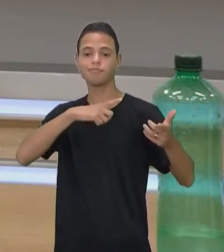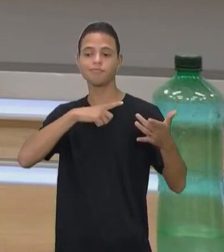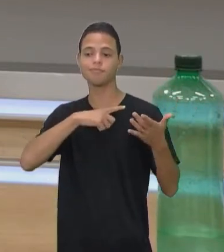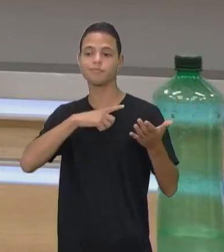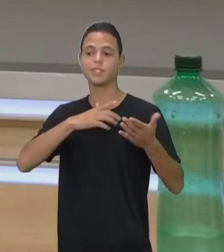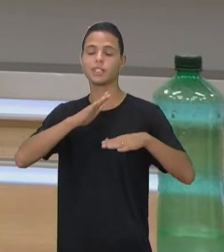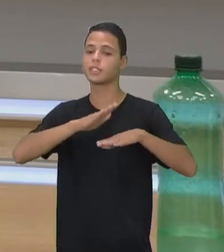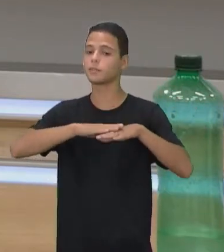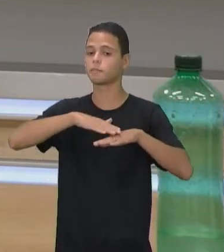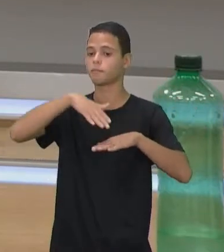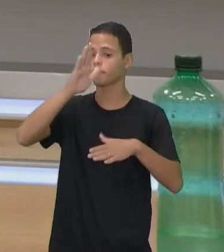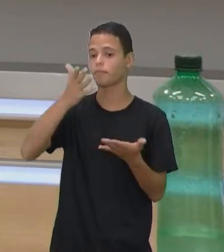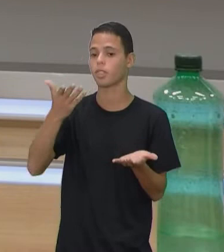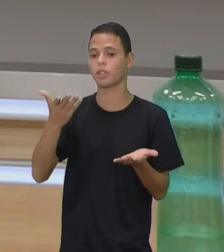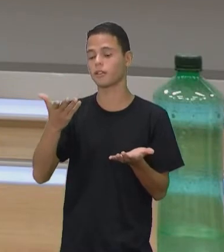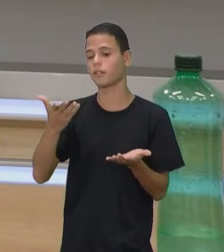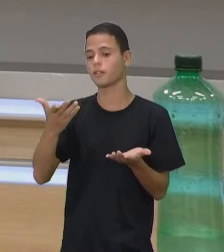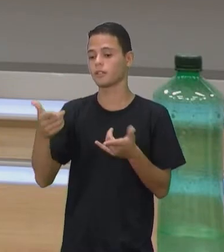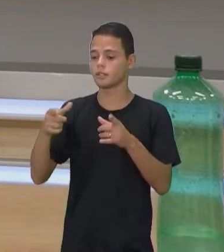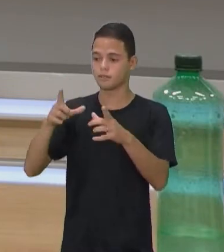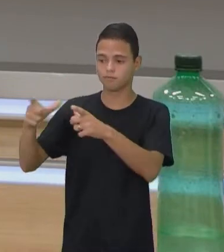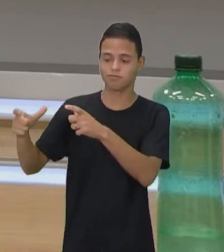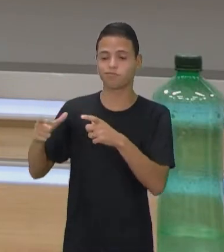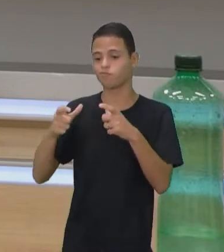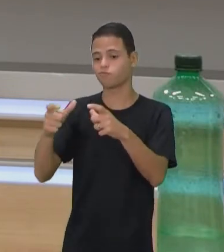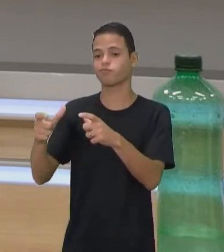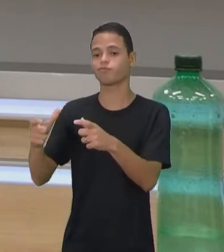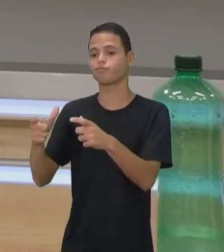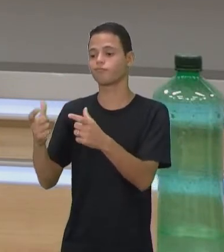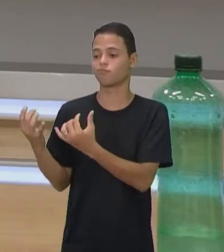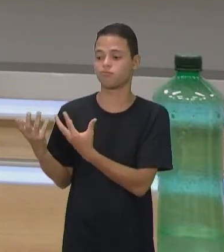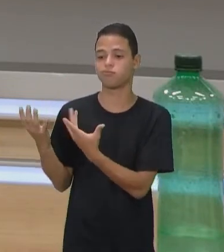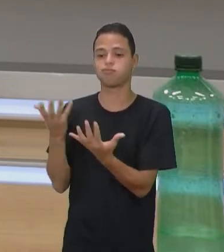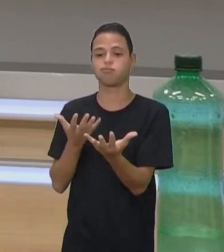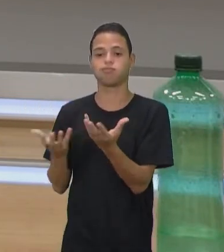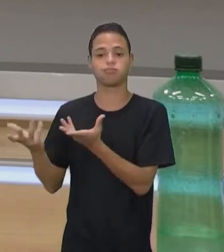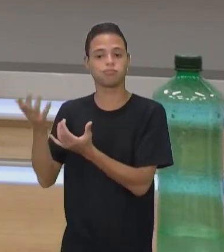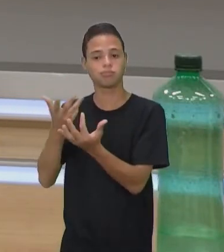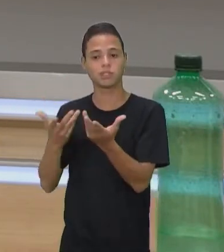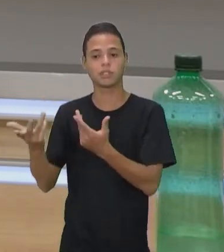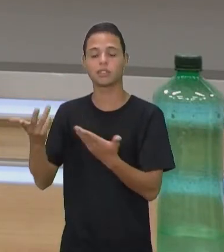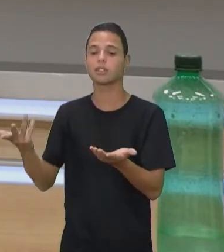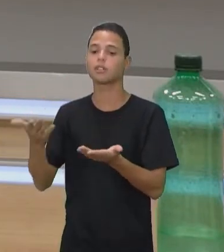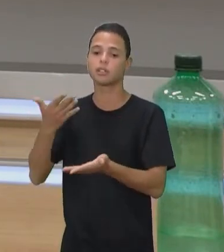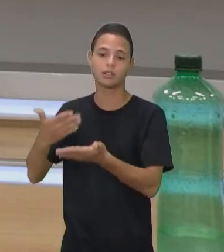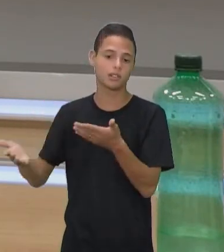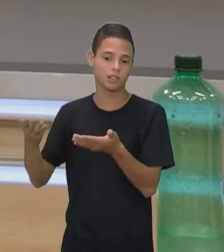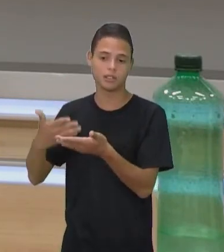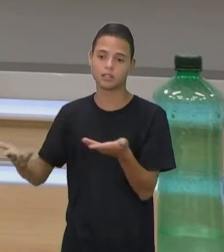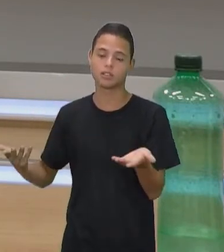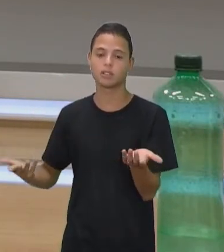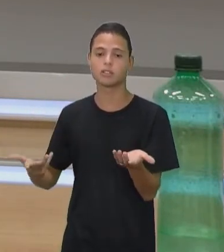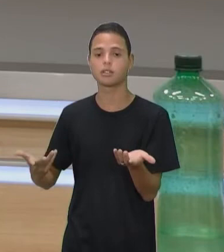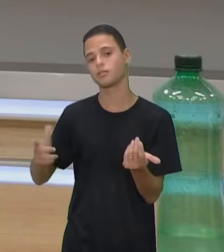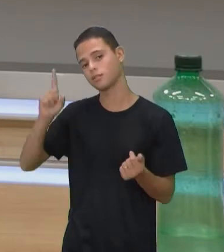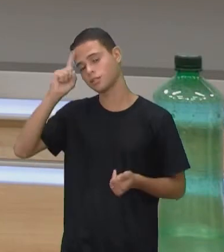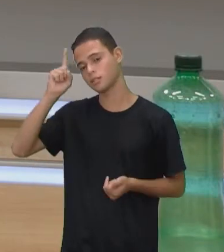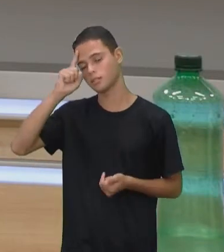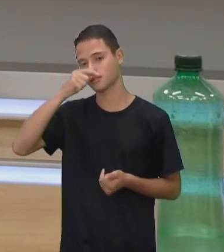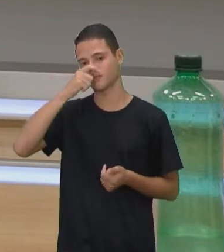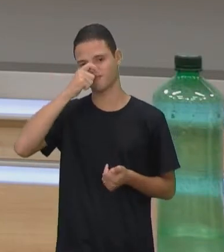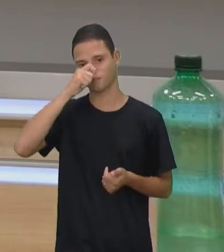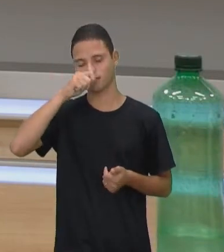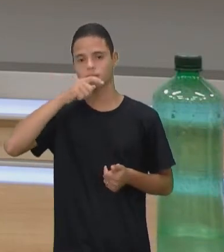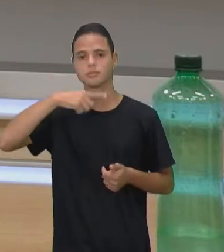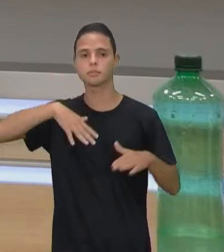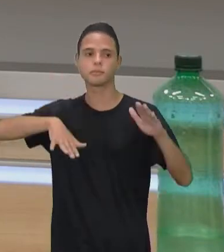de 20 campos de futebol foram queimados, desmatados ilegalmente. E isso já virou tão do dia a dia que a gente só fala, legal, mas não é